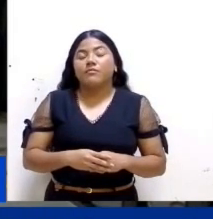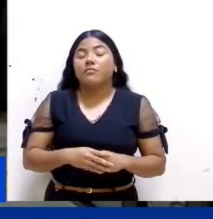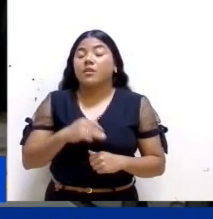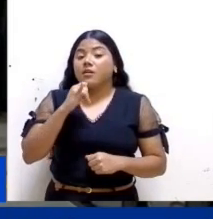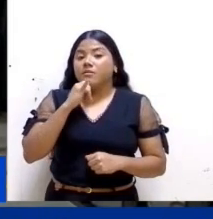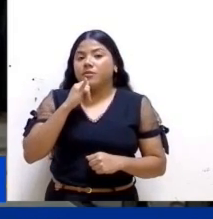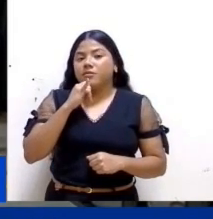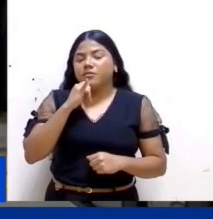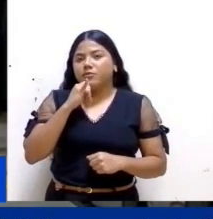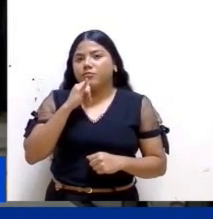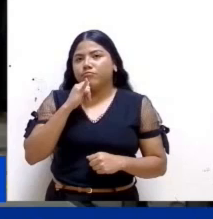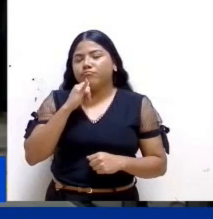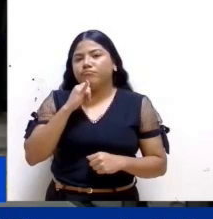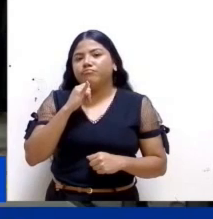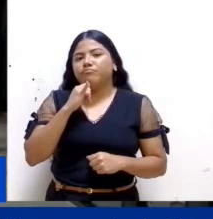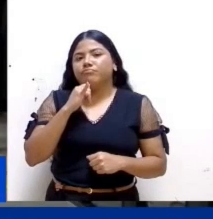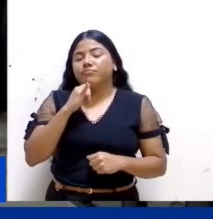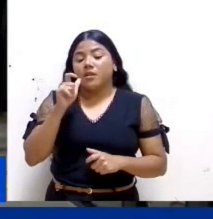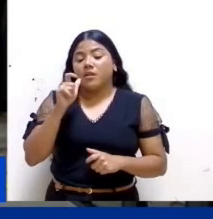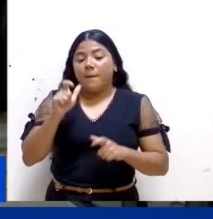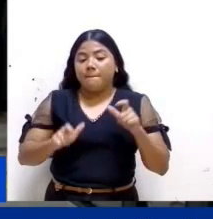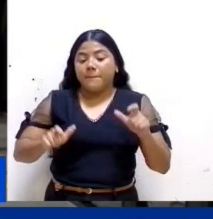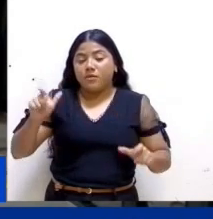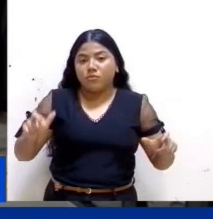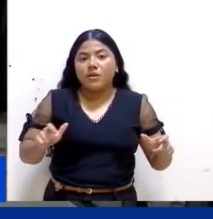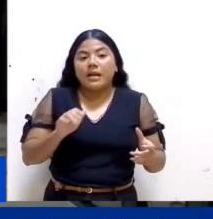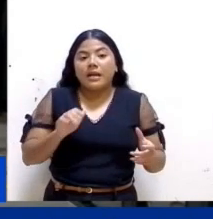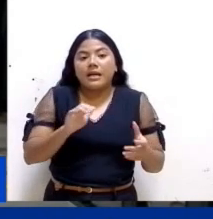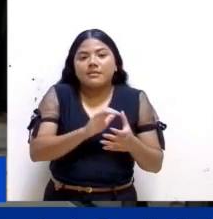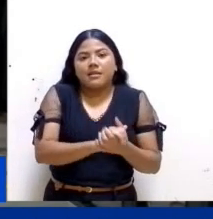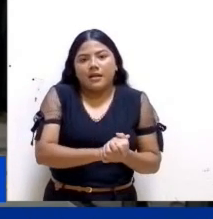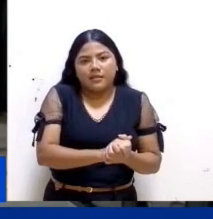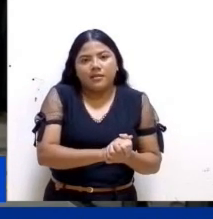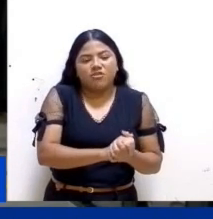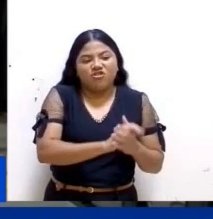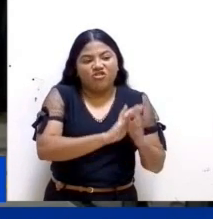casadas. Se já é casado, não pode casar.